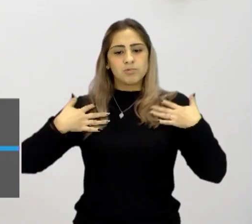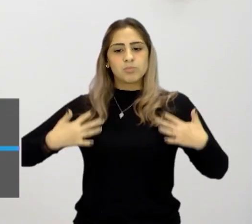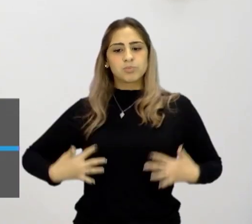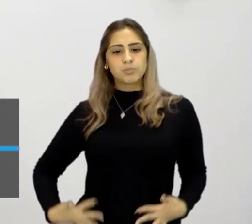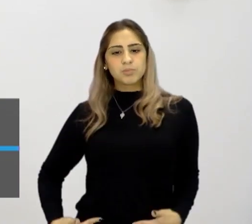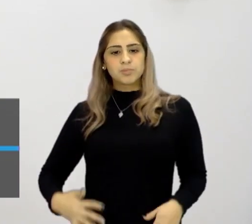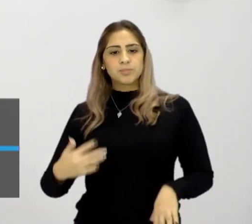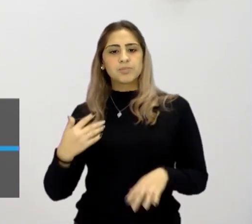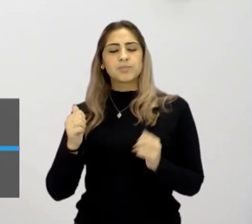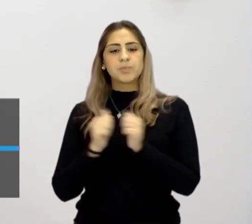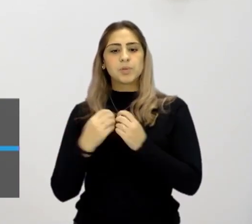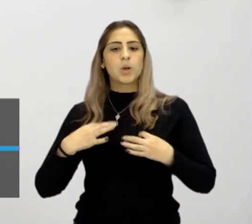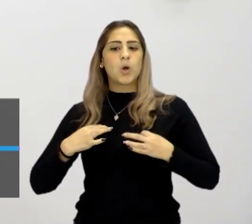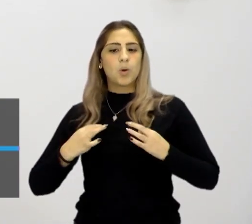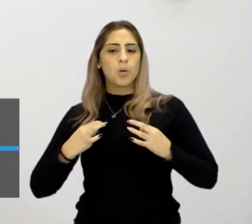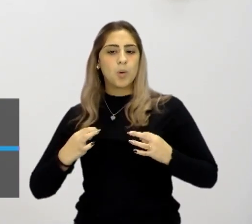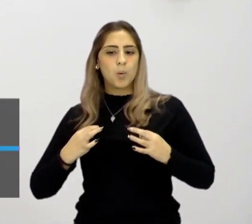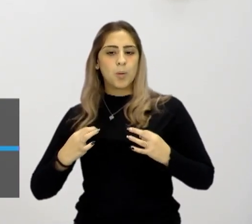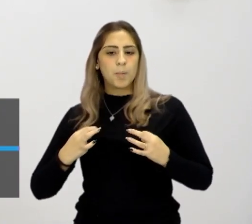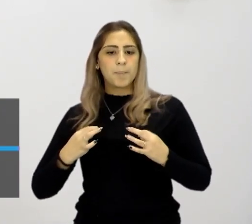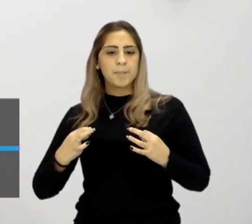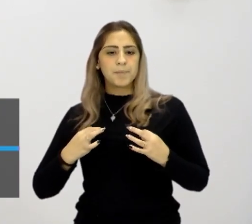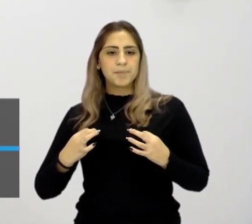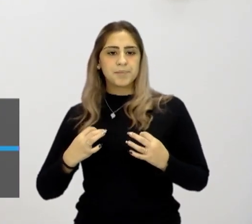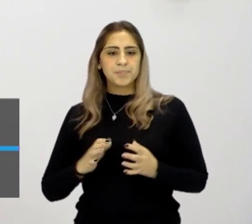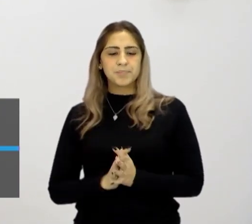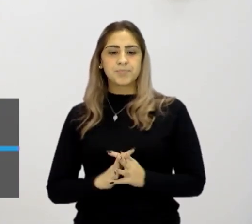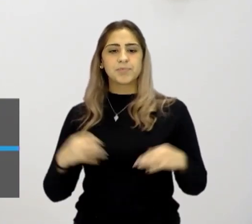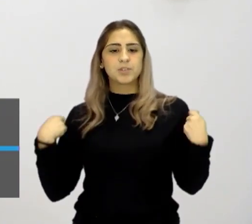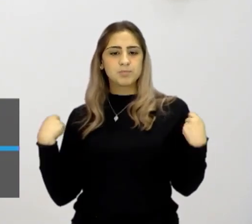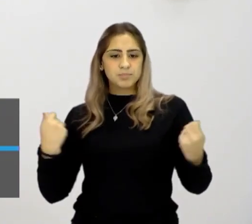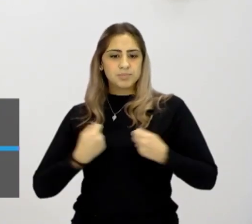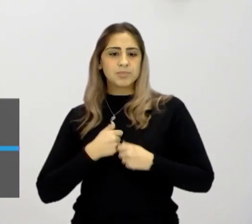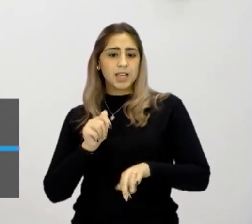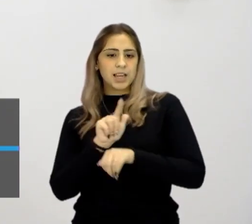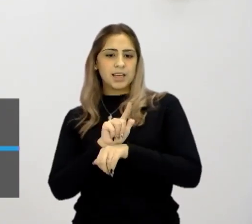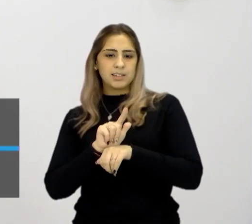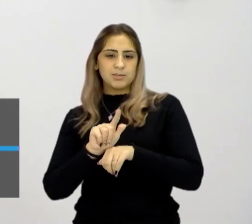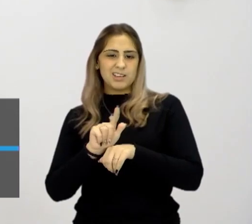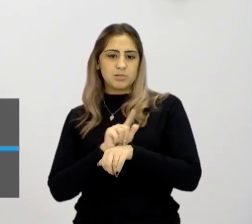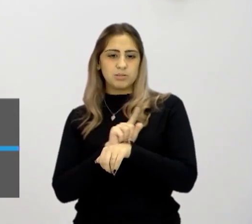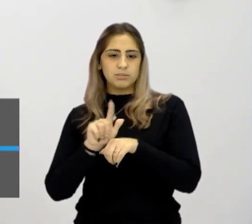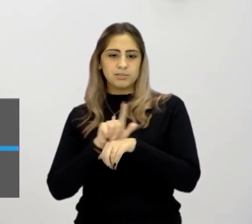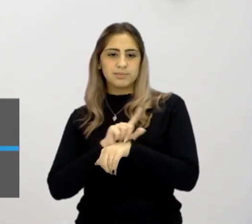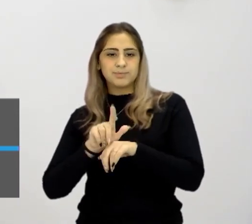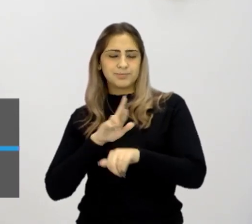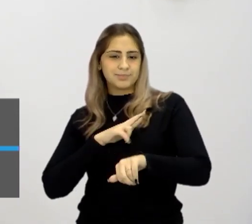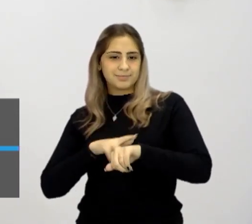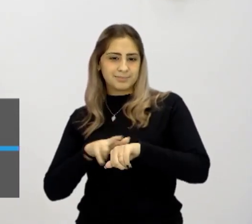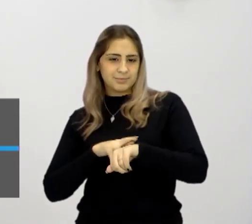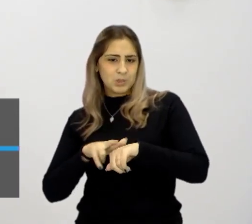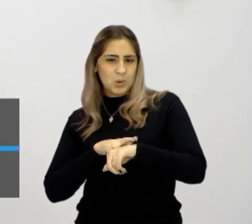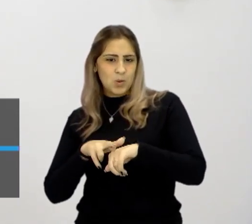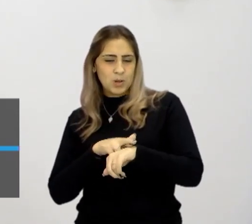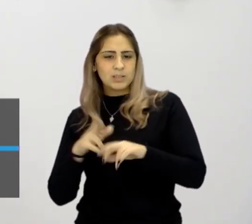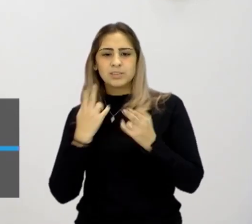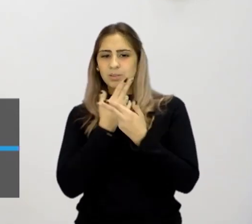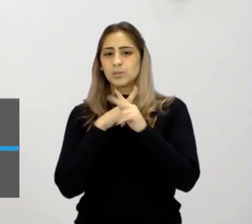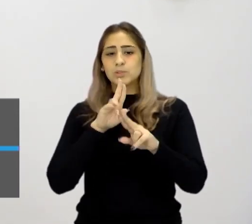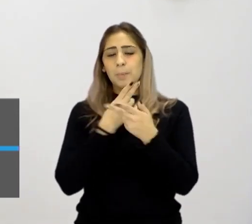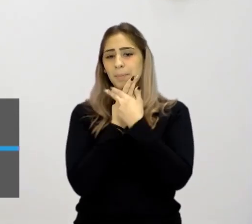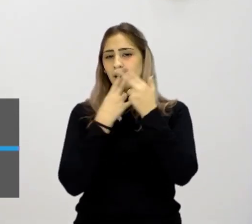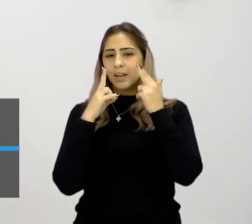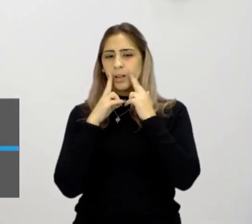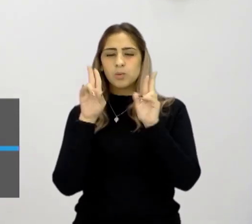com uma roupa... Ai, gente, que cor que é essa? Uma roupa lilás, roxa. Eu uso aparelho, uso